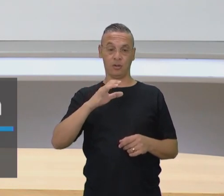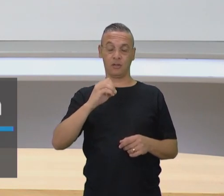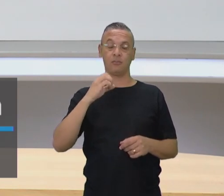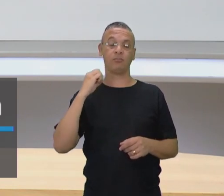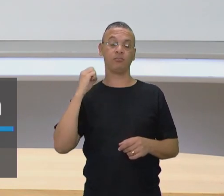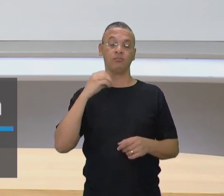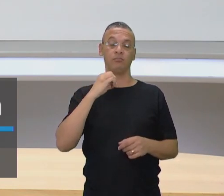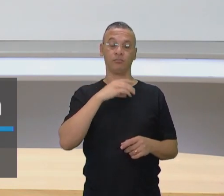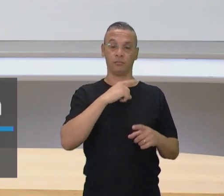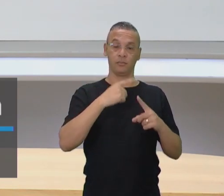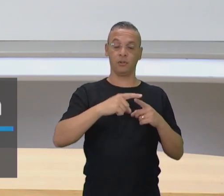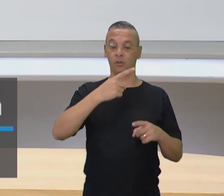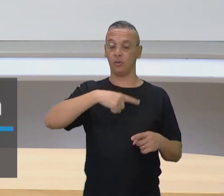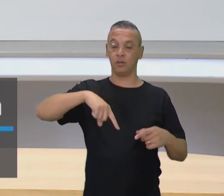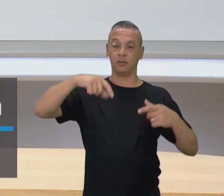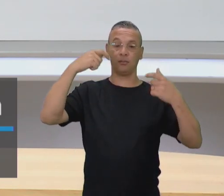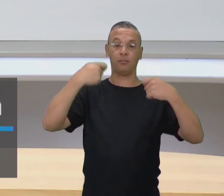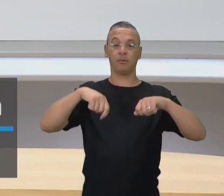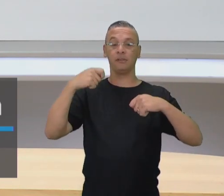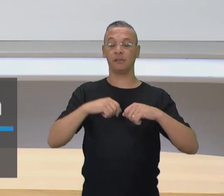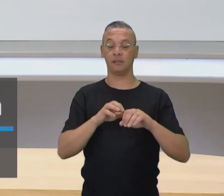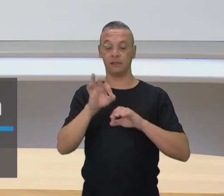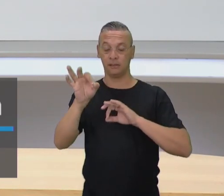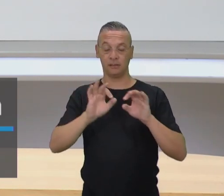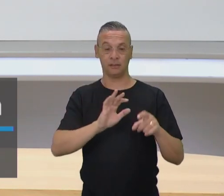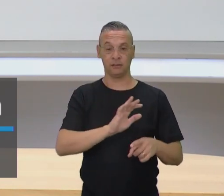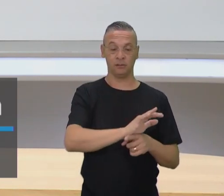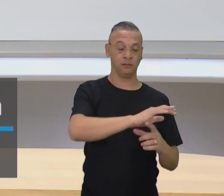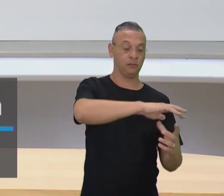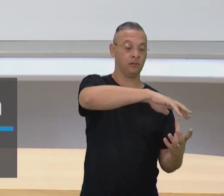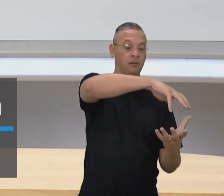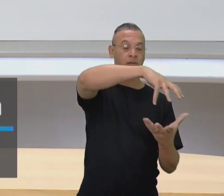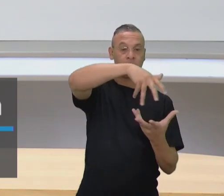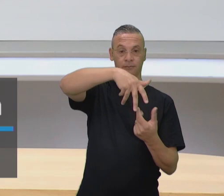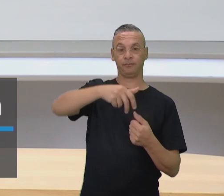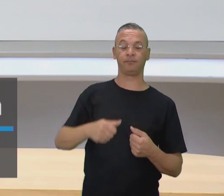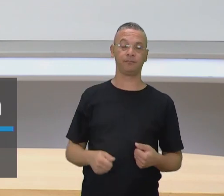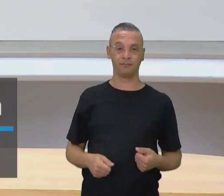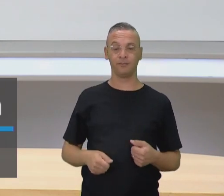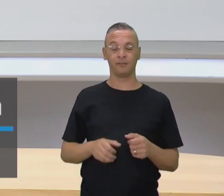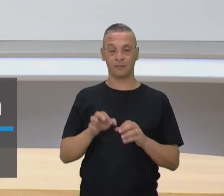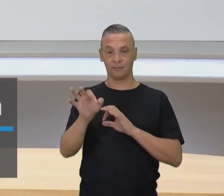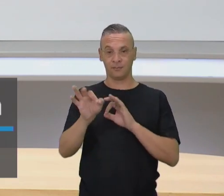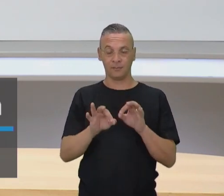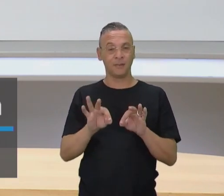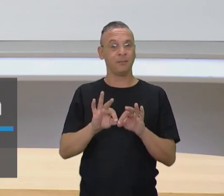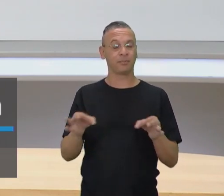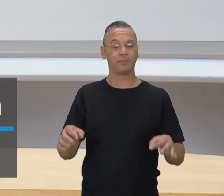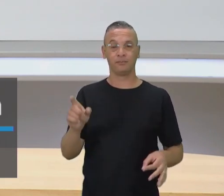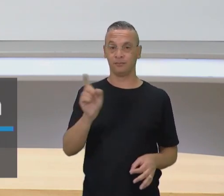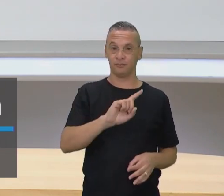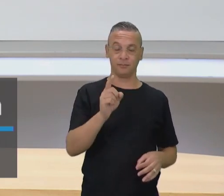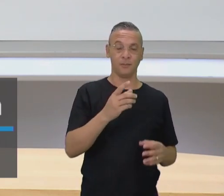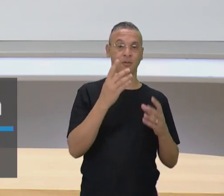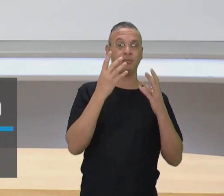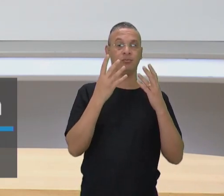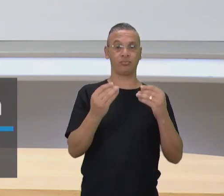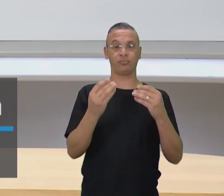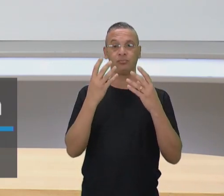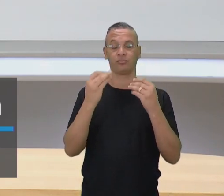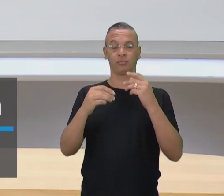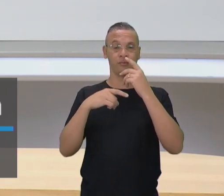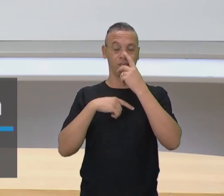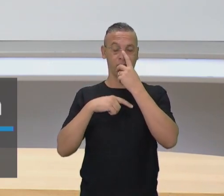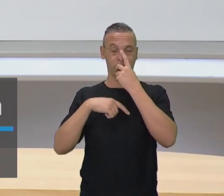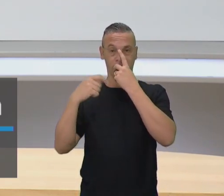no fato de que precisamos alimentar o planeta. Nós não temos condições de fazer pequenos plantios, precisamos fazer plantios enormes. Então a